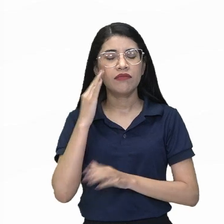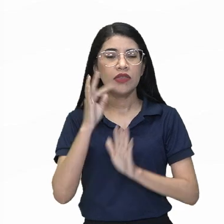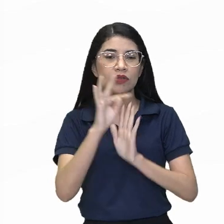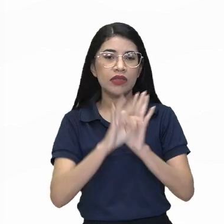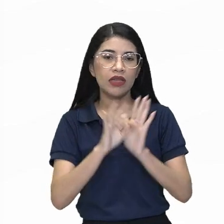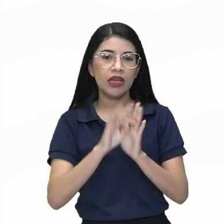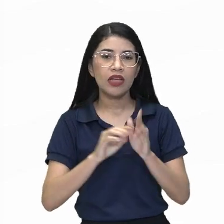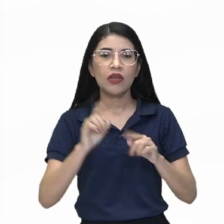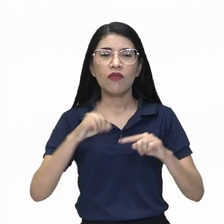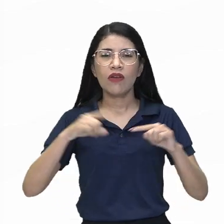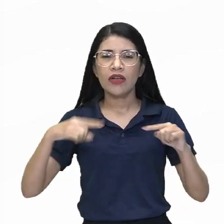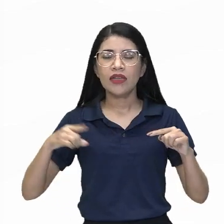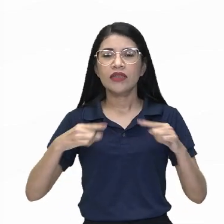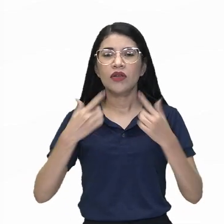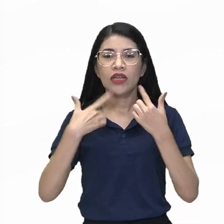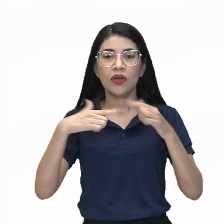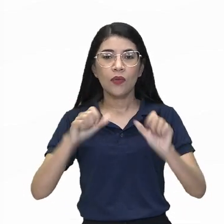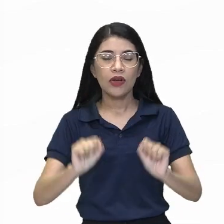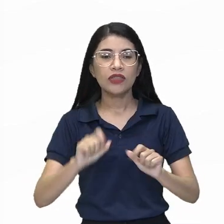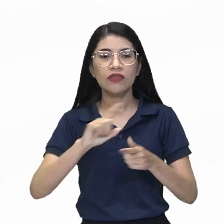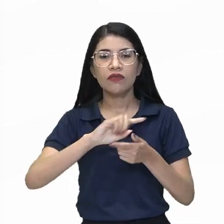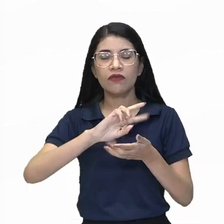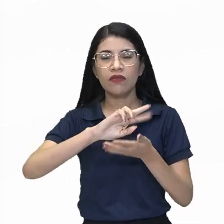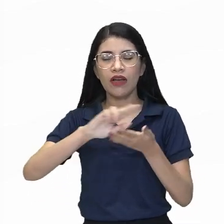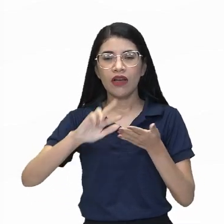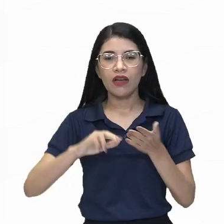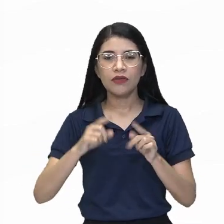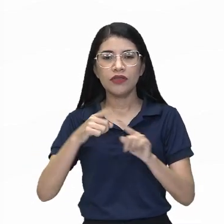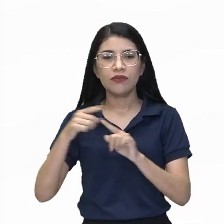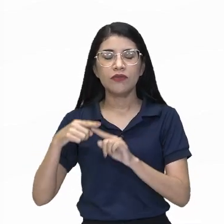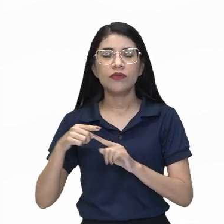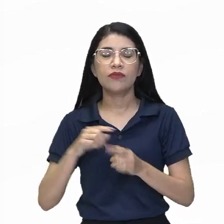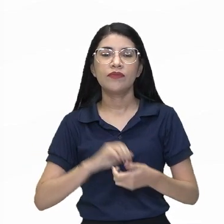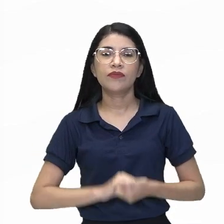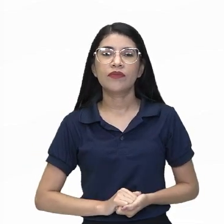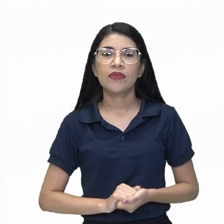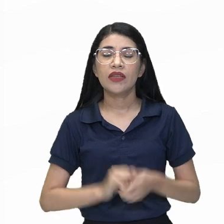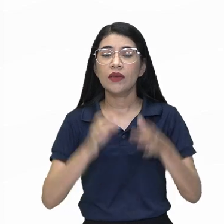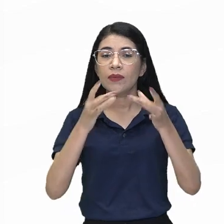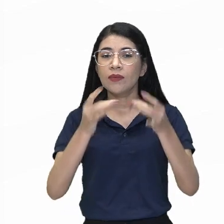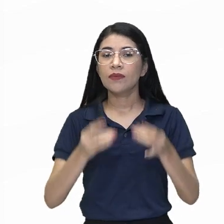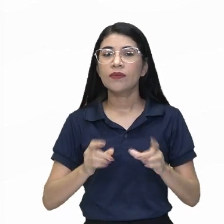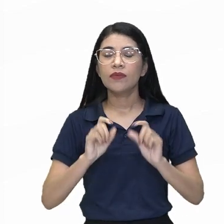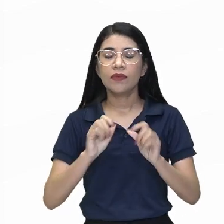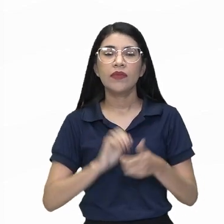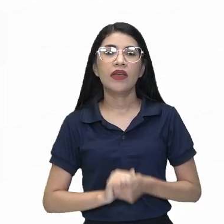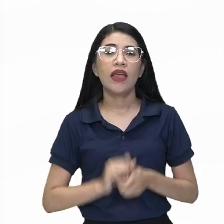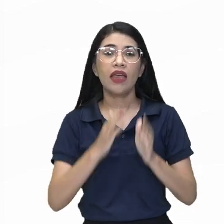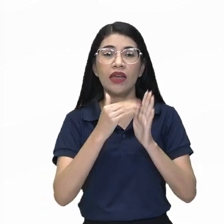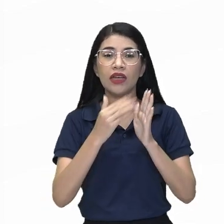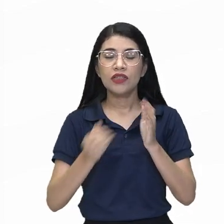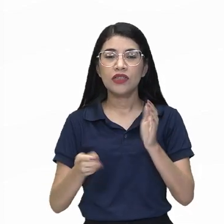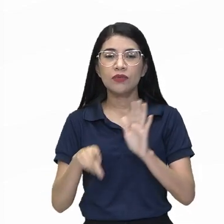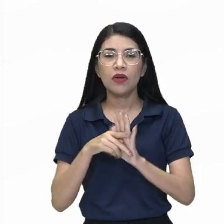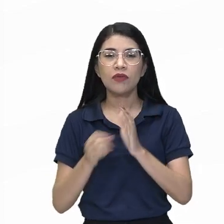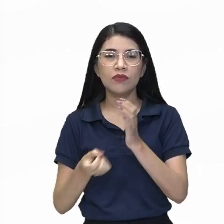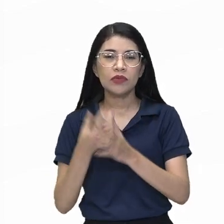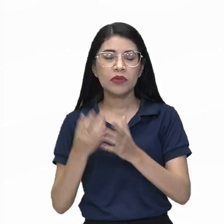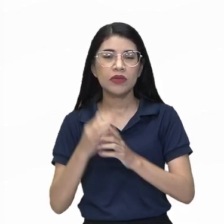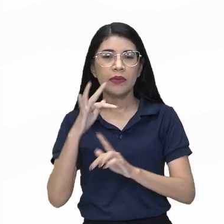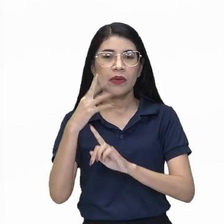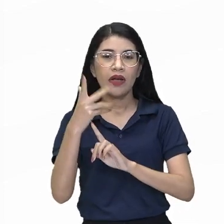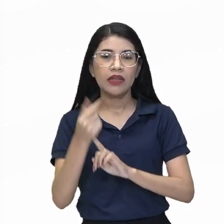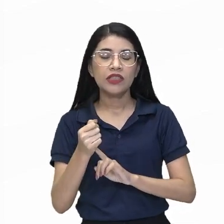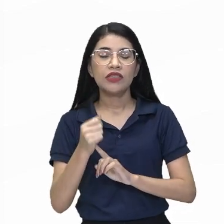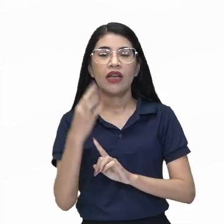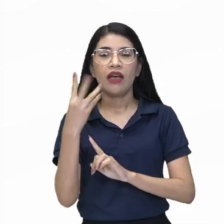as variedades linguísticas e variantes de estilo. E como detalhamento, estilos de produção artística,